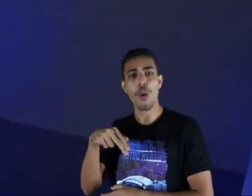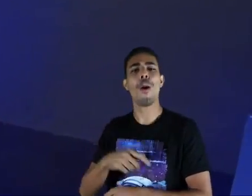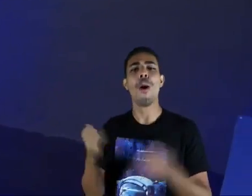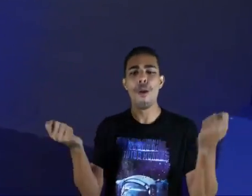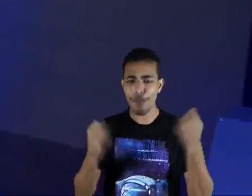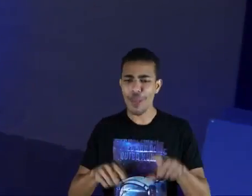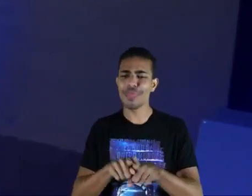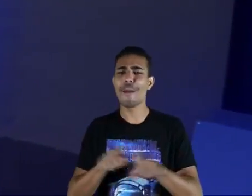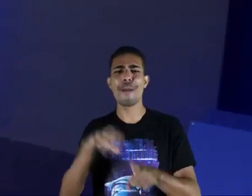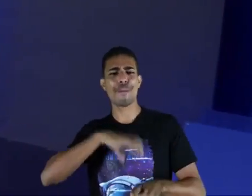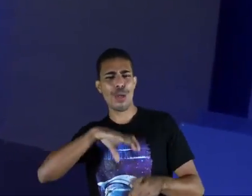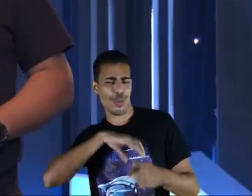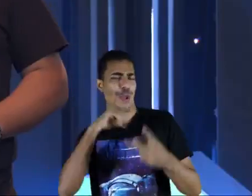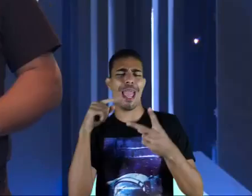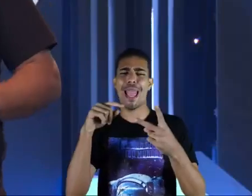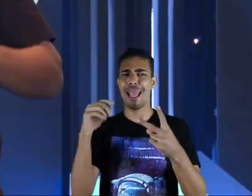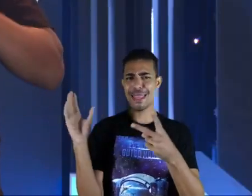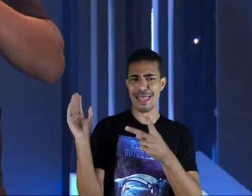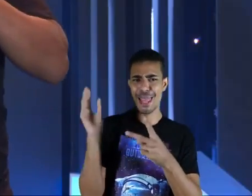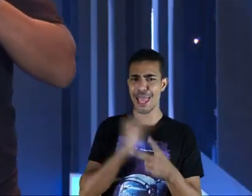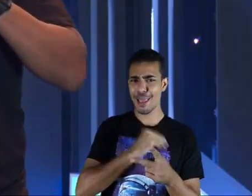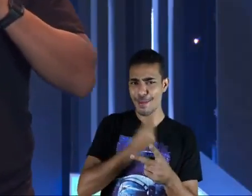em português aí para a nossa galera.